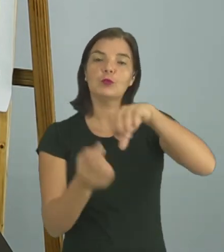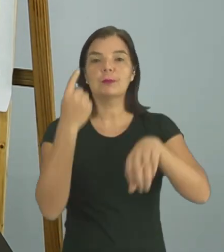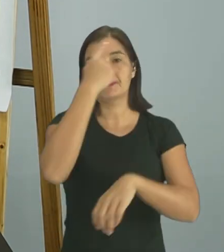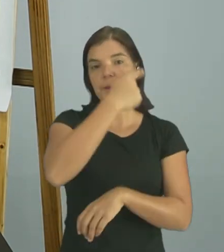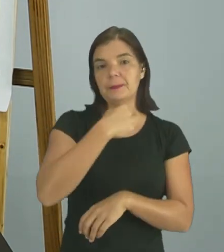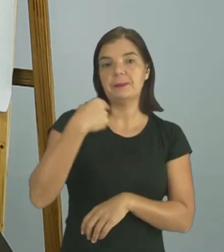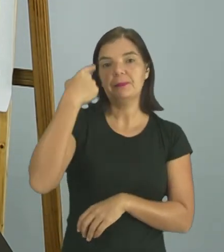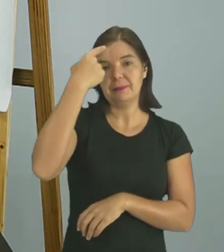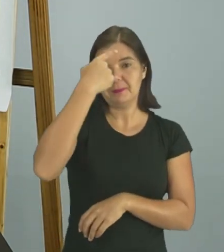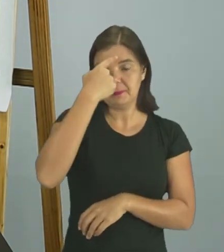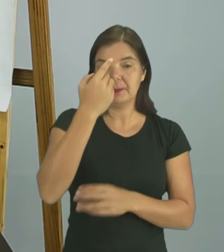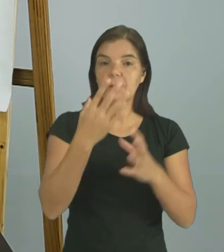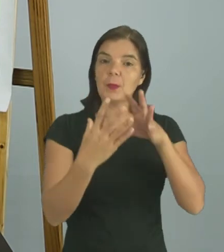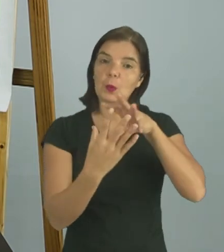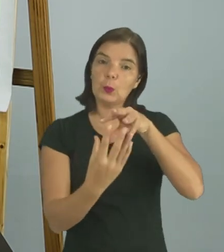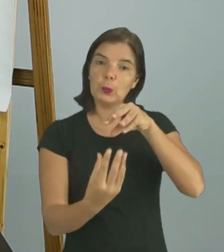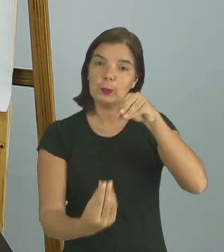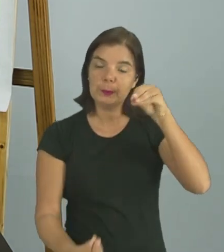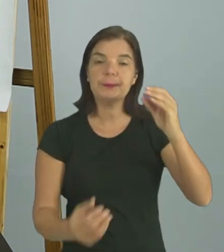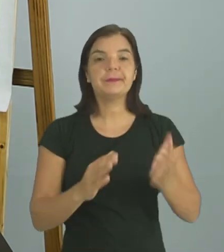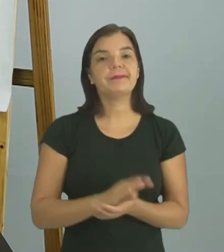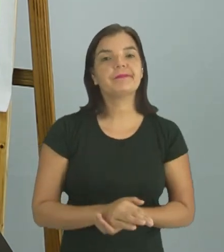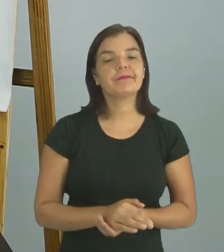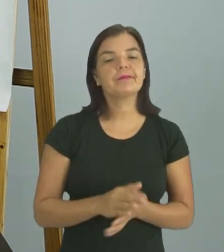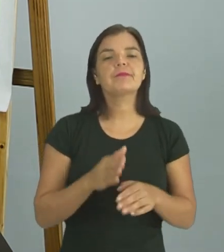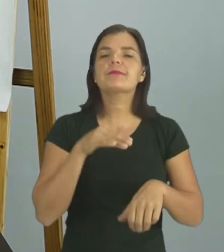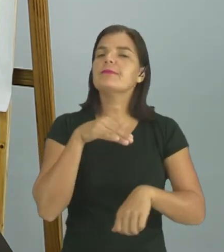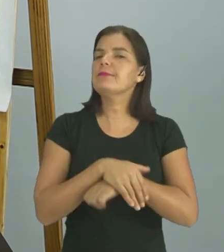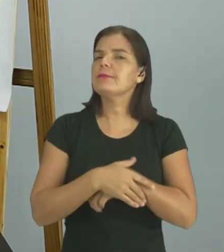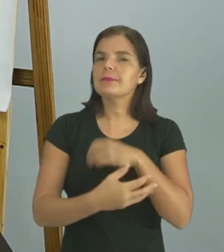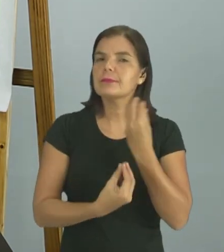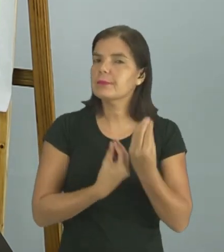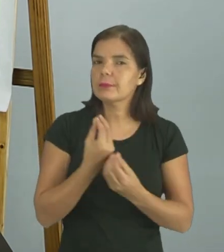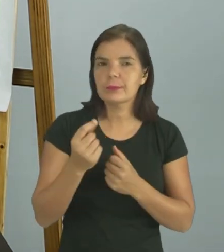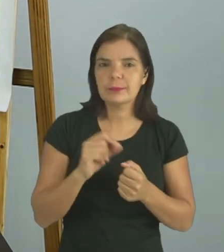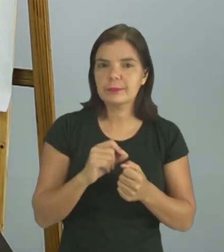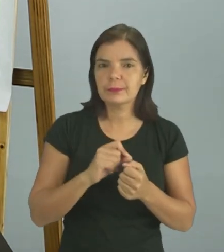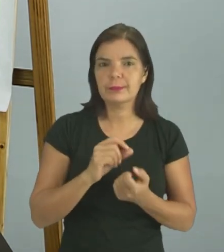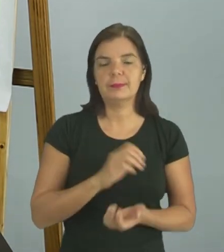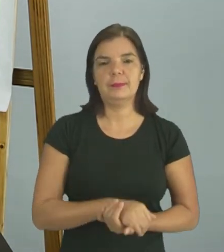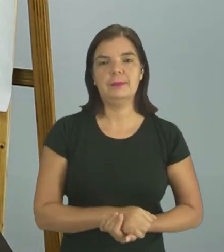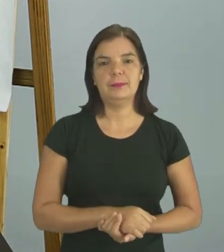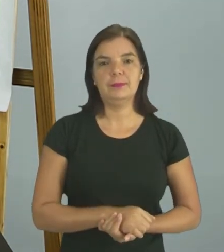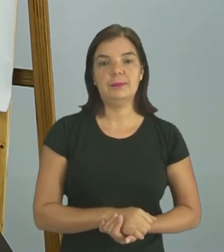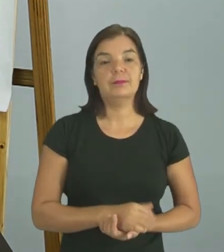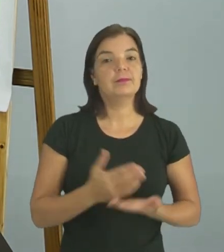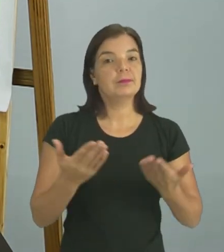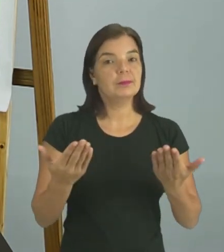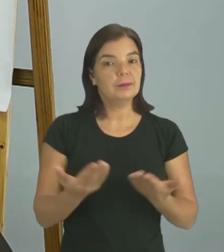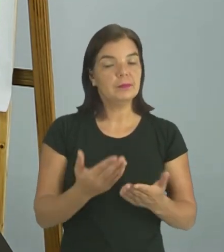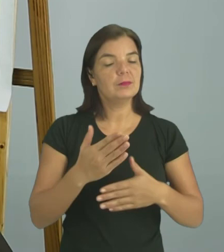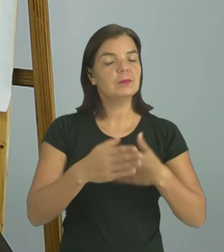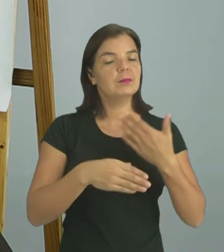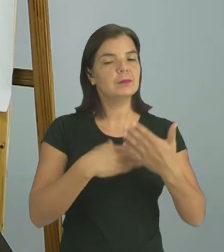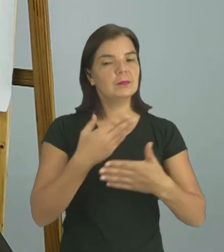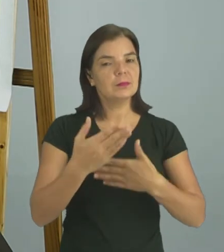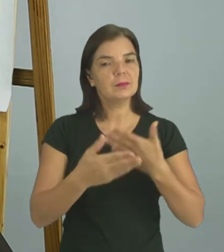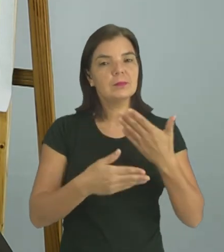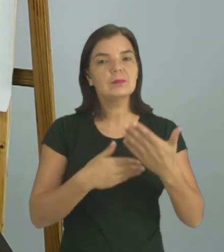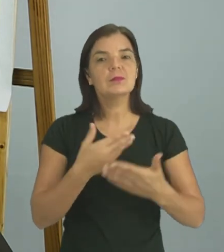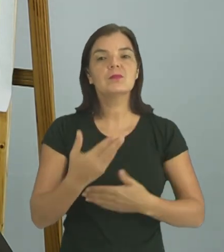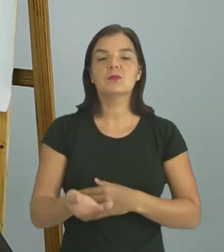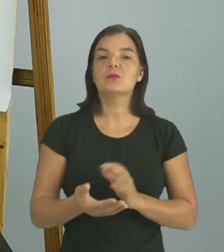assim que a areia esvaziasse. E o período da noite, como que faria isso? Agora, com o passar do